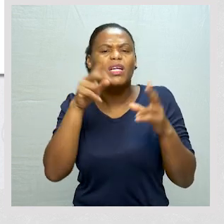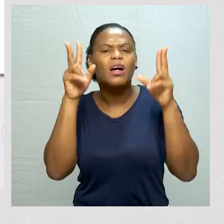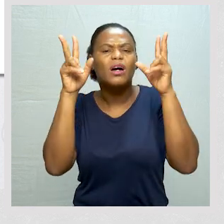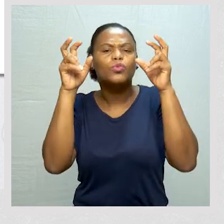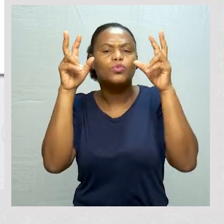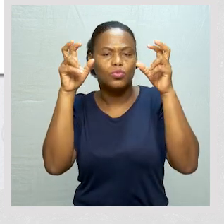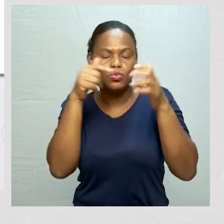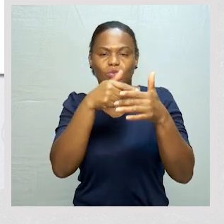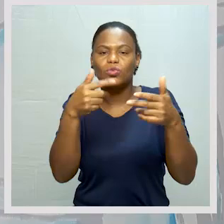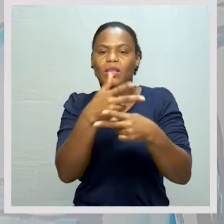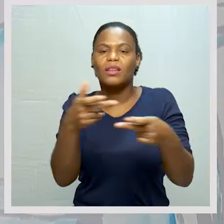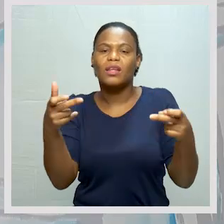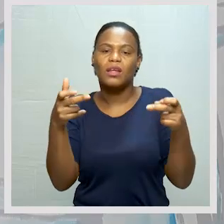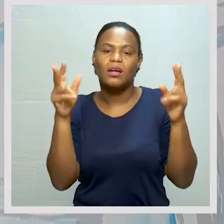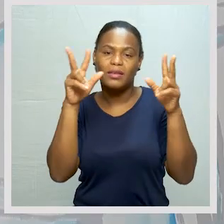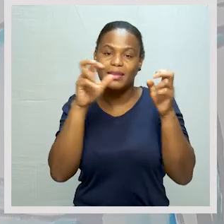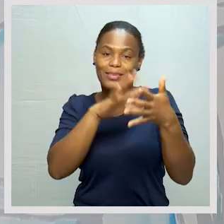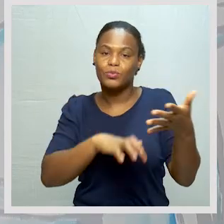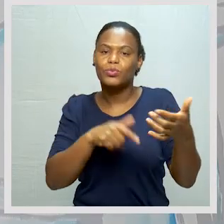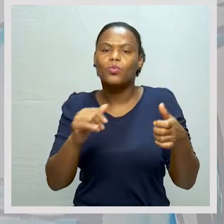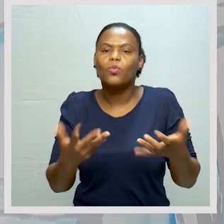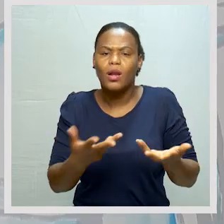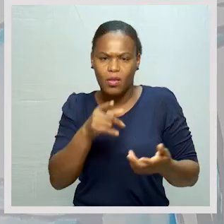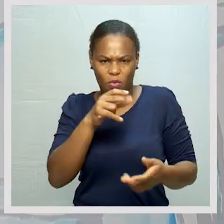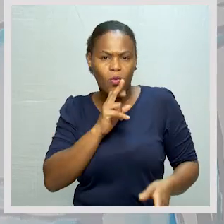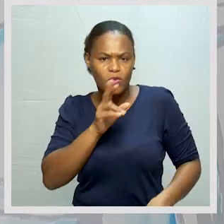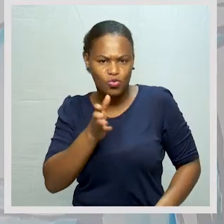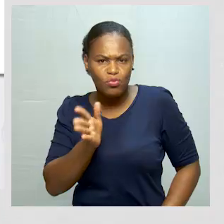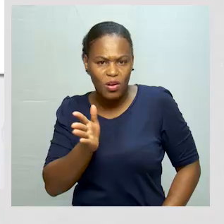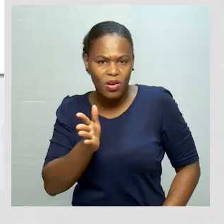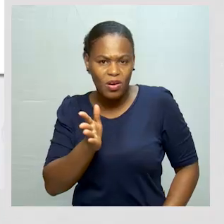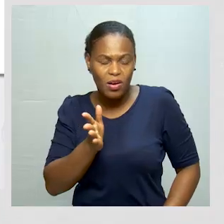o assunto do texto? Já tem a resposta?